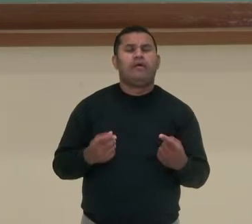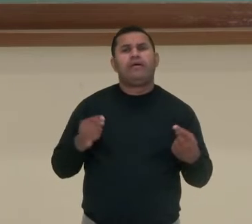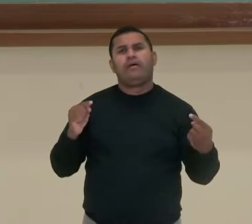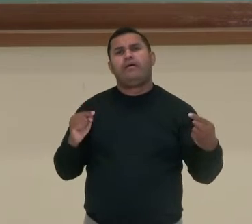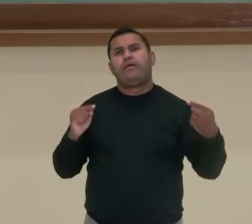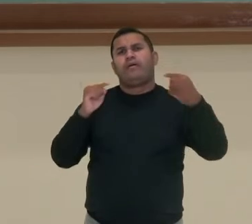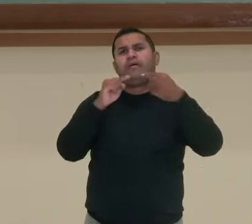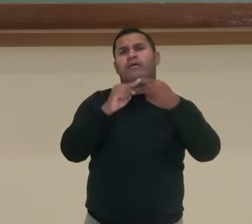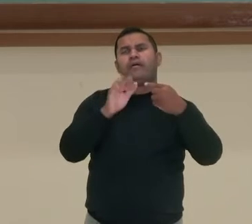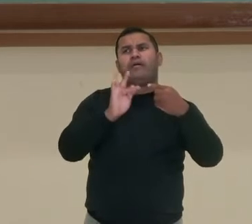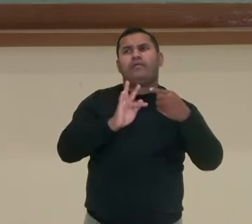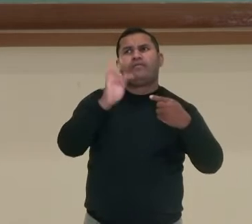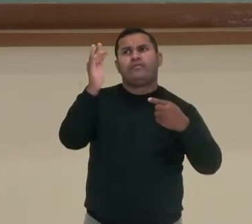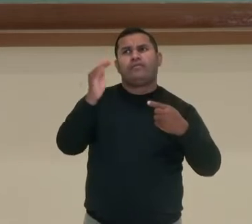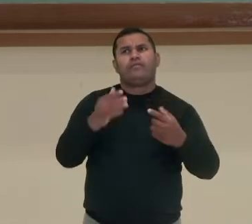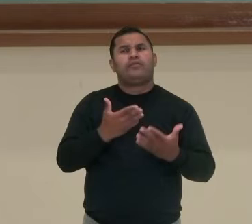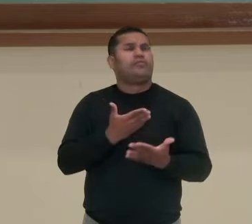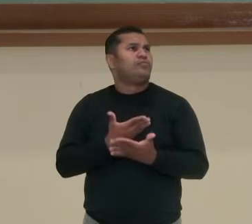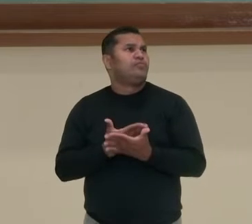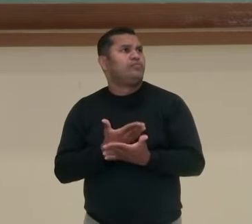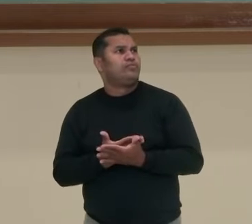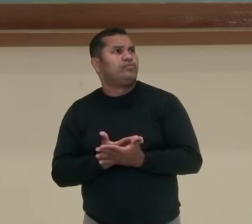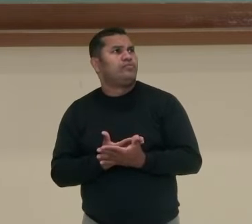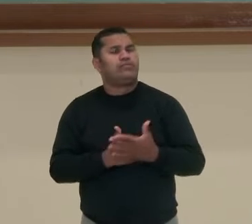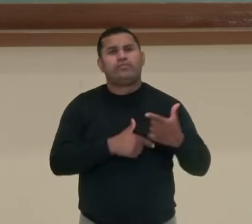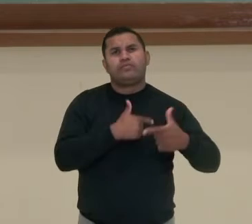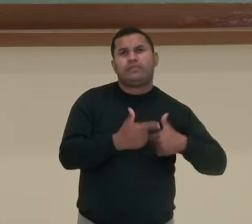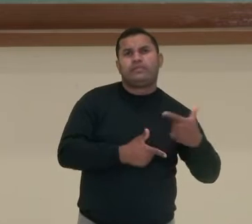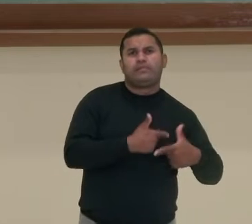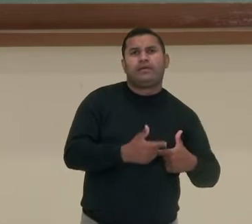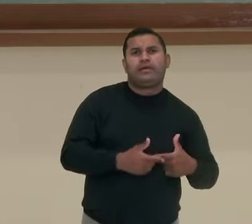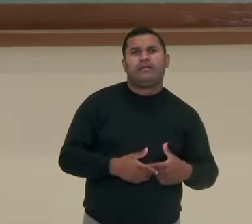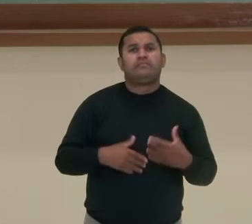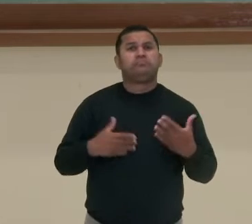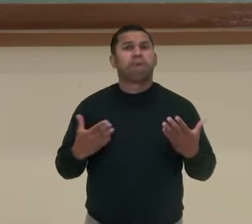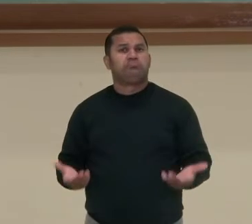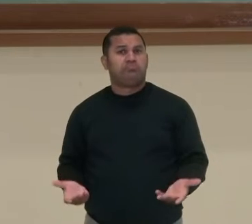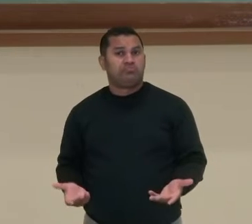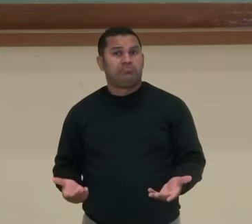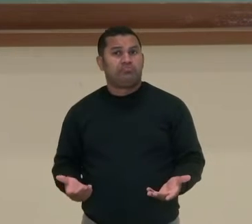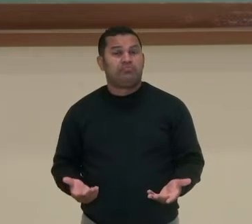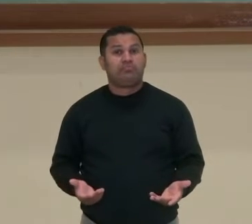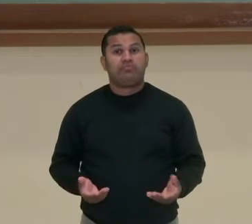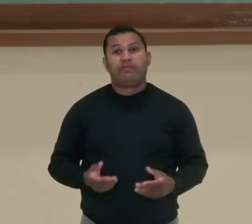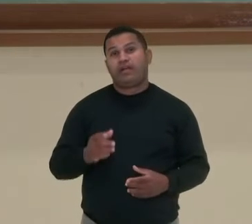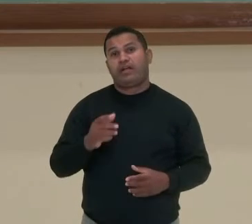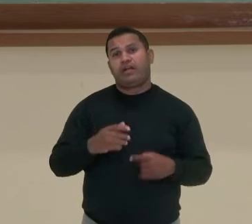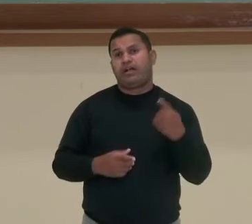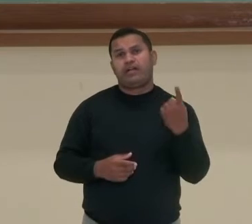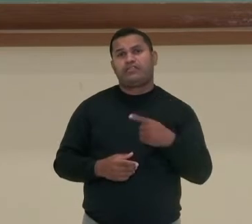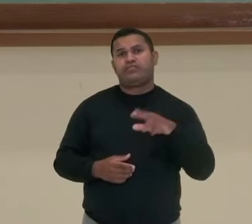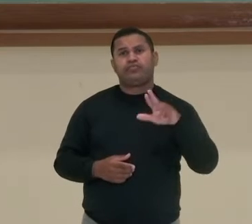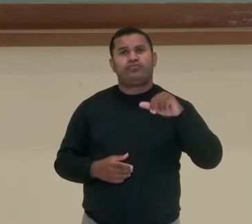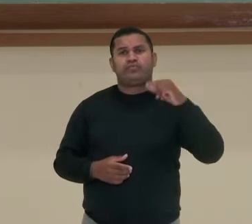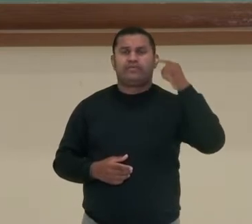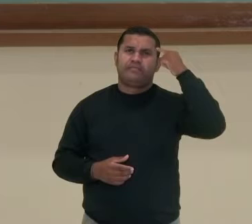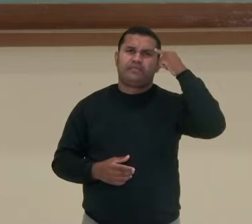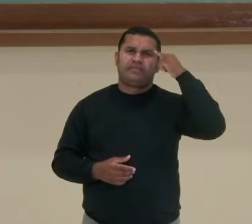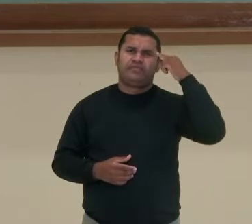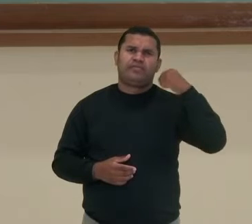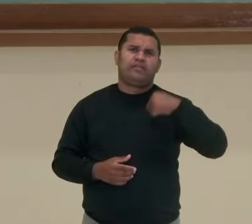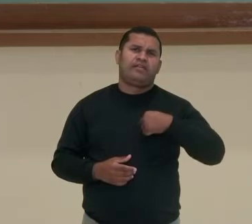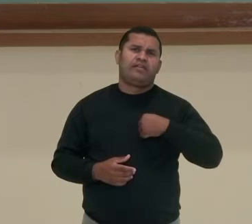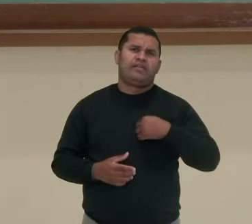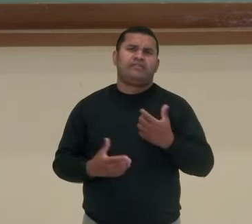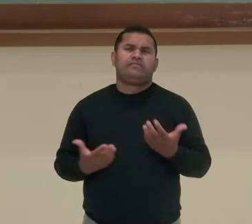Ai, professor, eu nunca pensei sobre isso. O que eu te falo? Não? Mas, professor, eu estou no sexto ano.